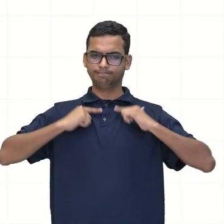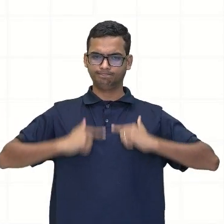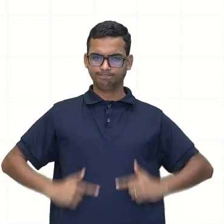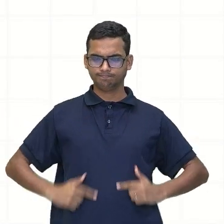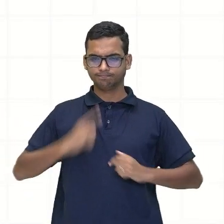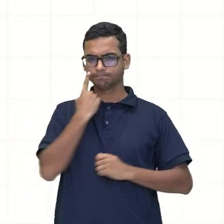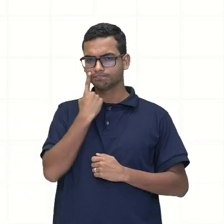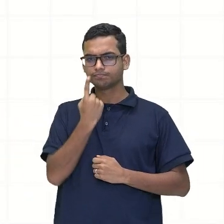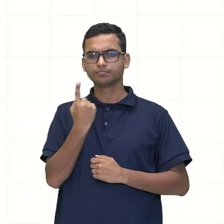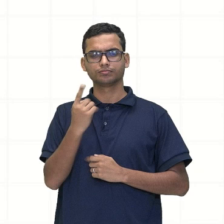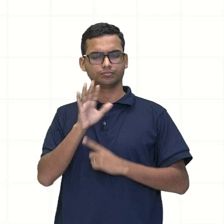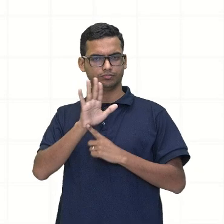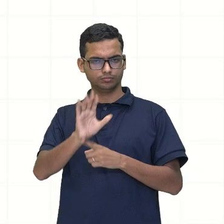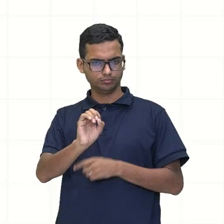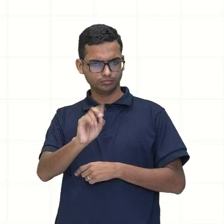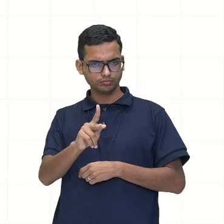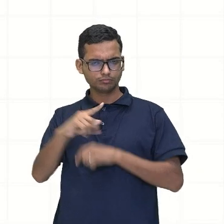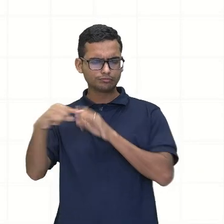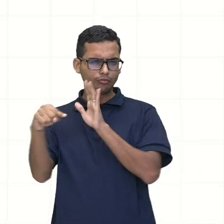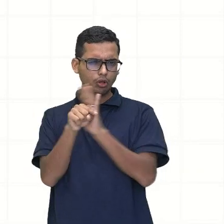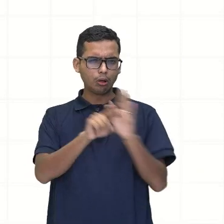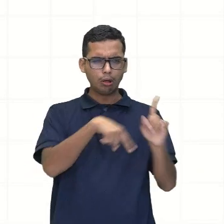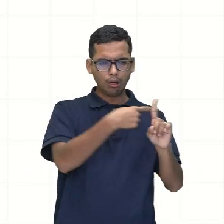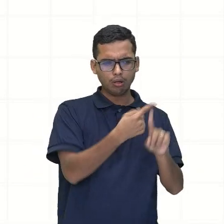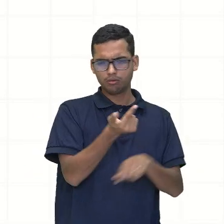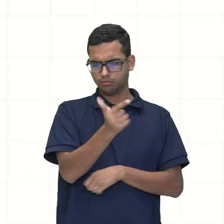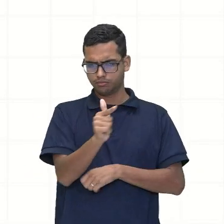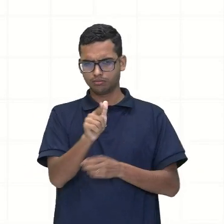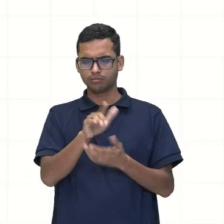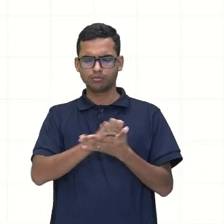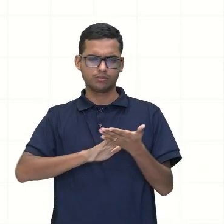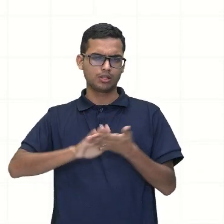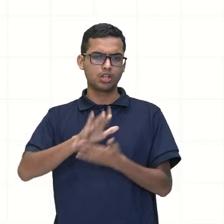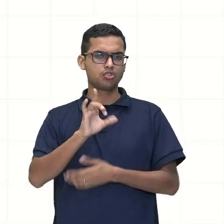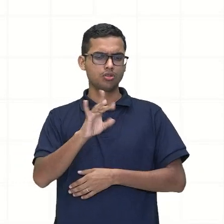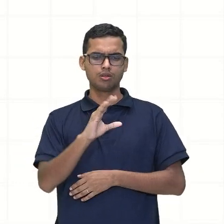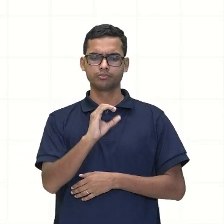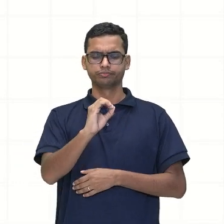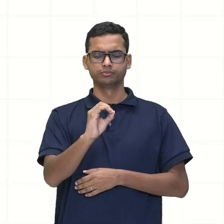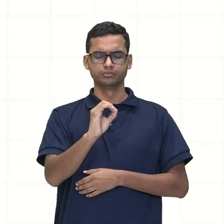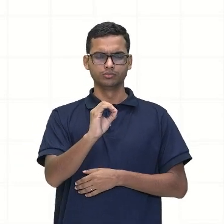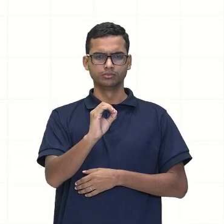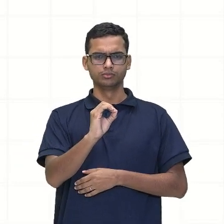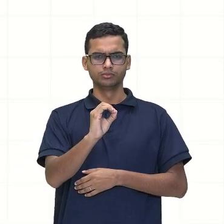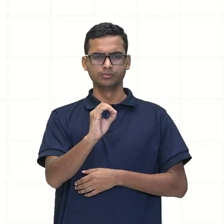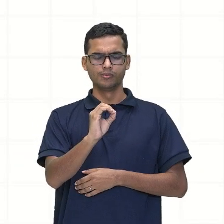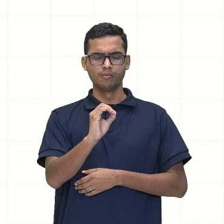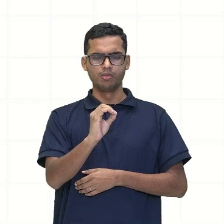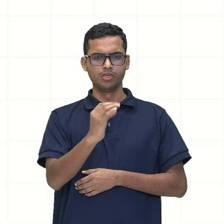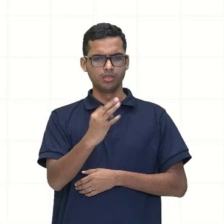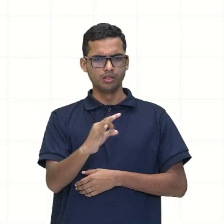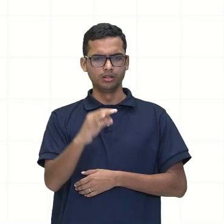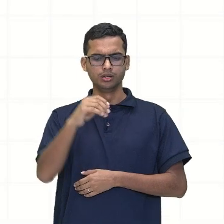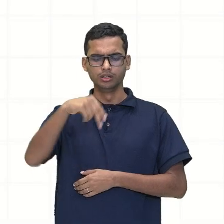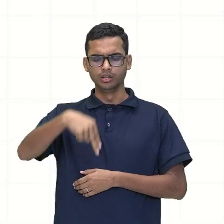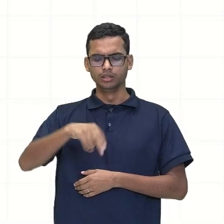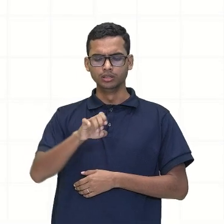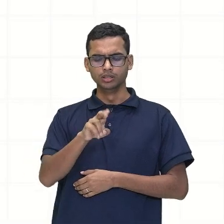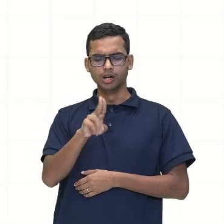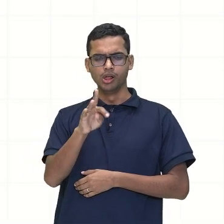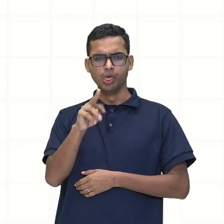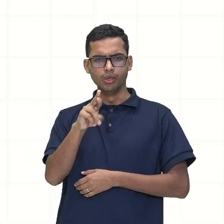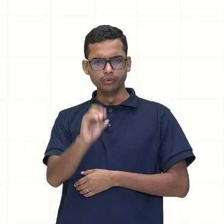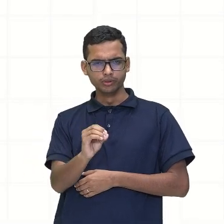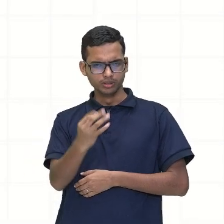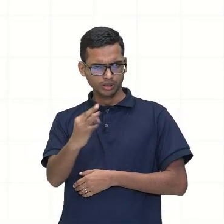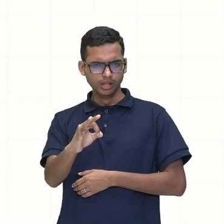possui sinal, tá bom? Então, ele não é nem positivo e nem negativo. Ok? Entendido aí